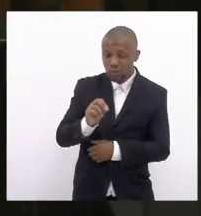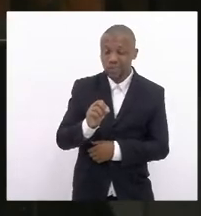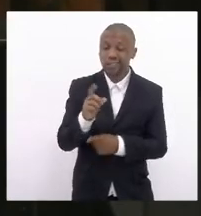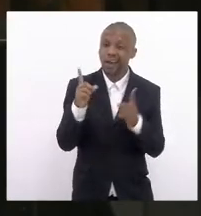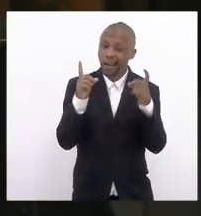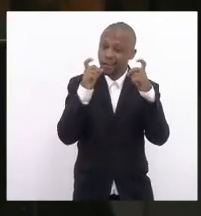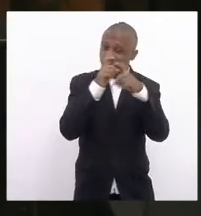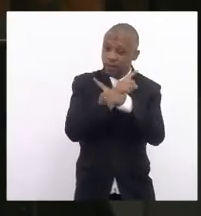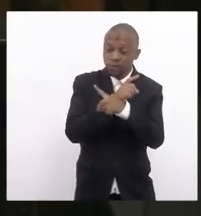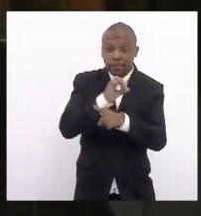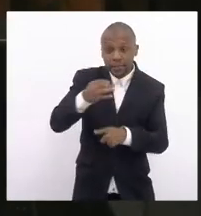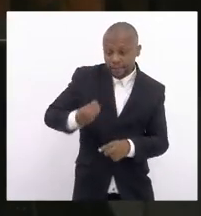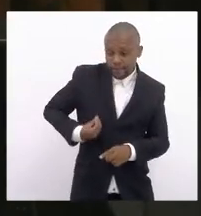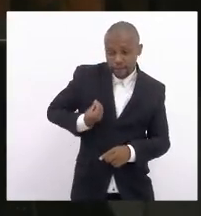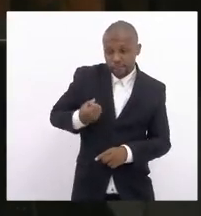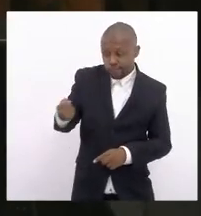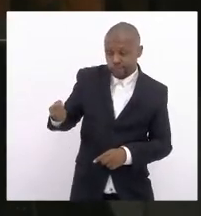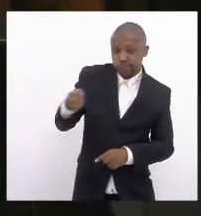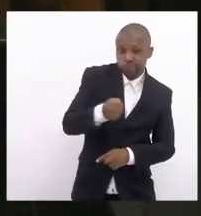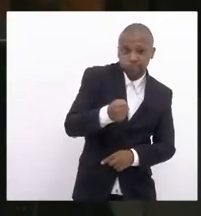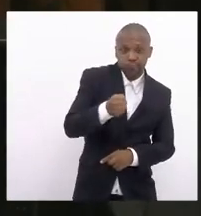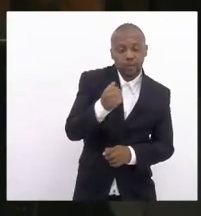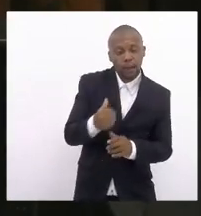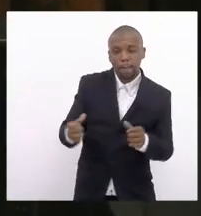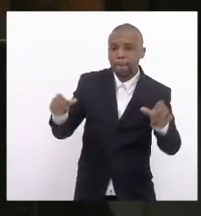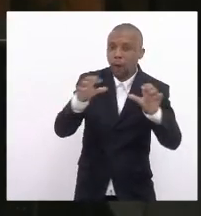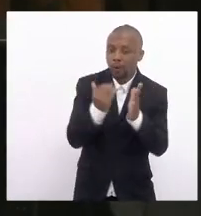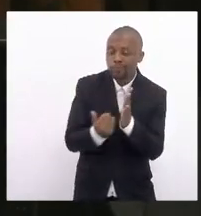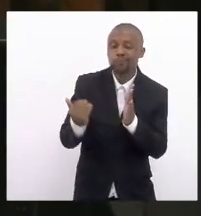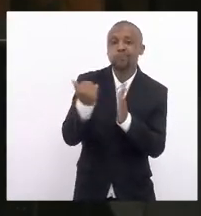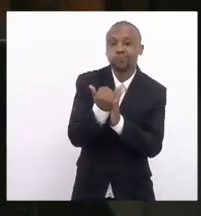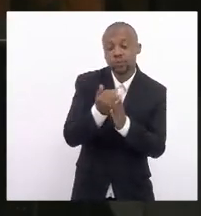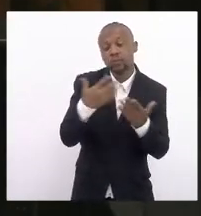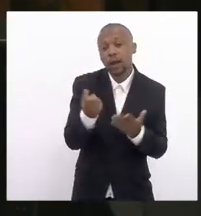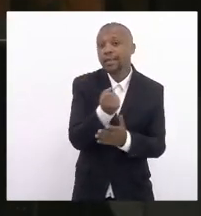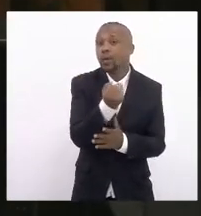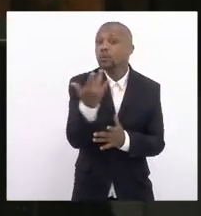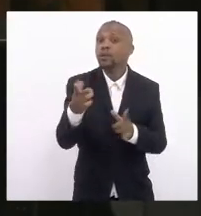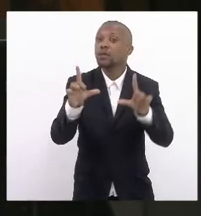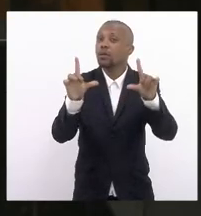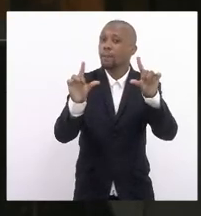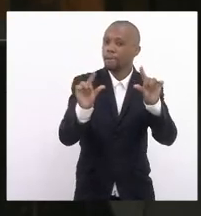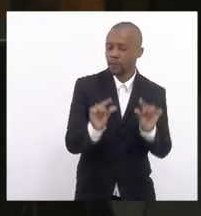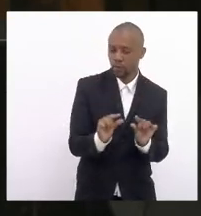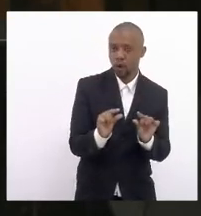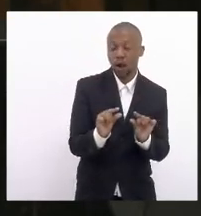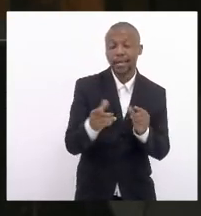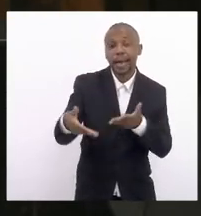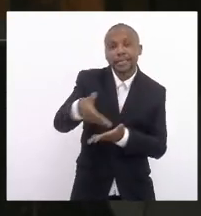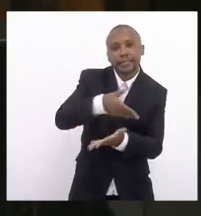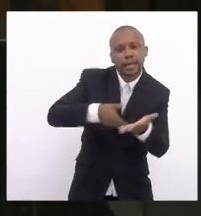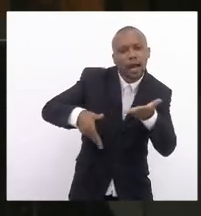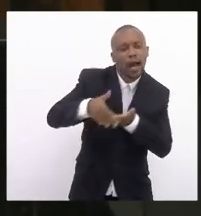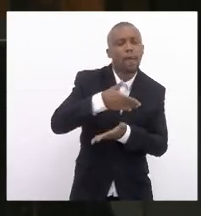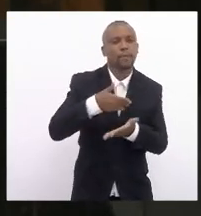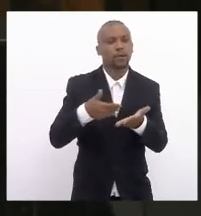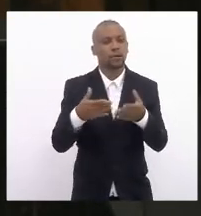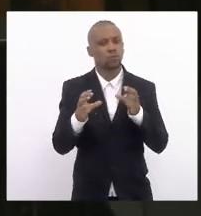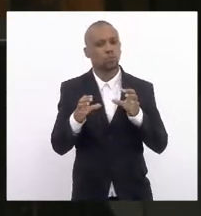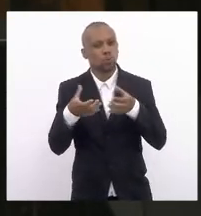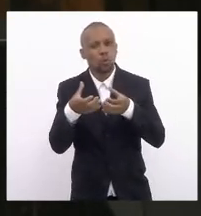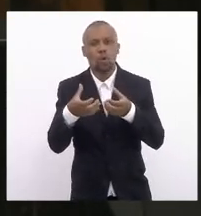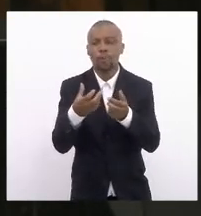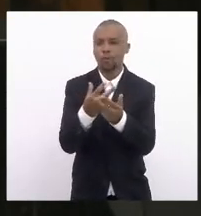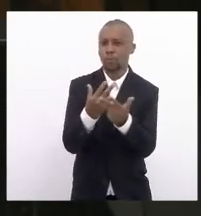deficiência presente na turma, aí sim, essa modulação tem que ser menor, porque a dinâmica de todo grupo, a dinâmica de interação pedagógica de todo